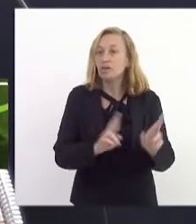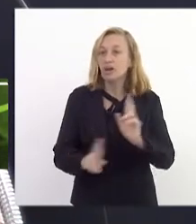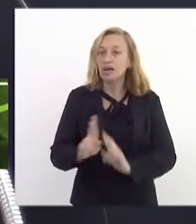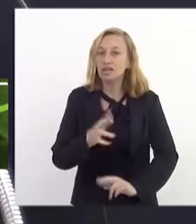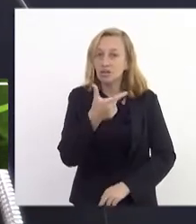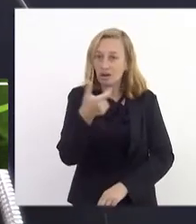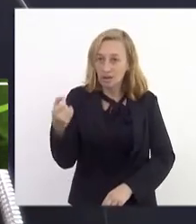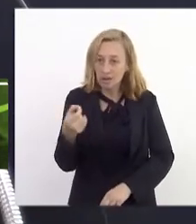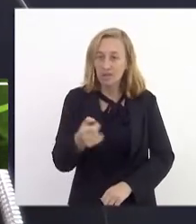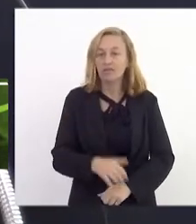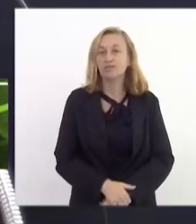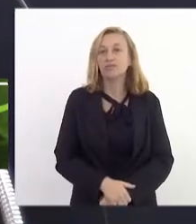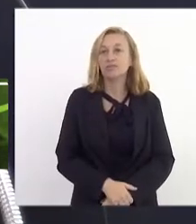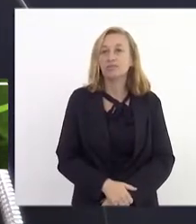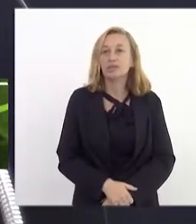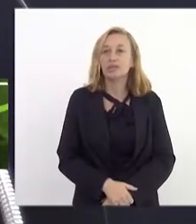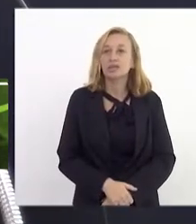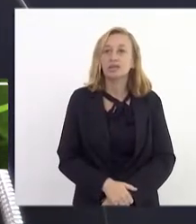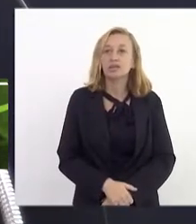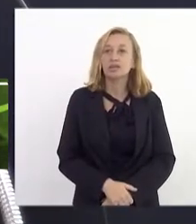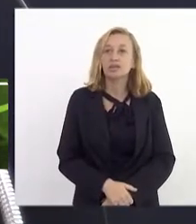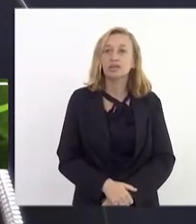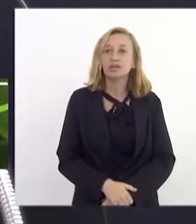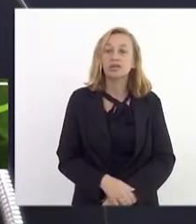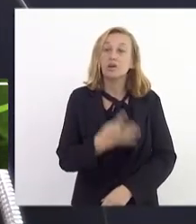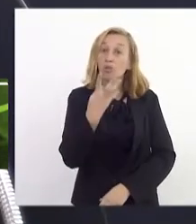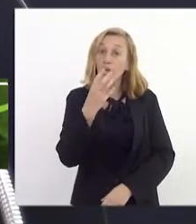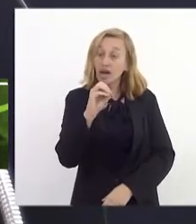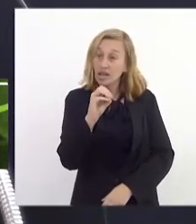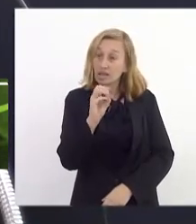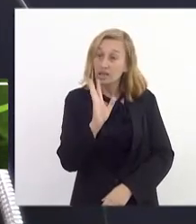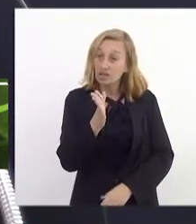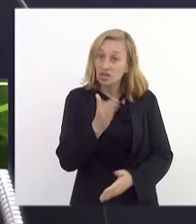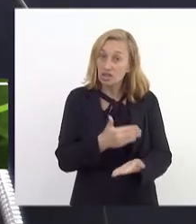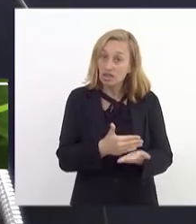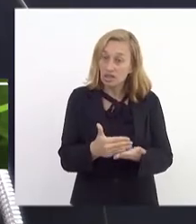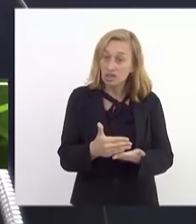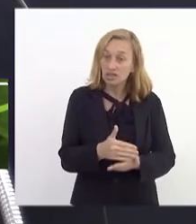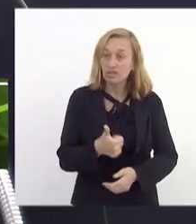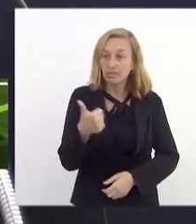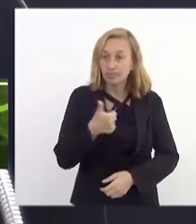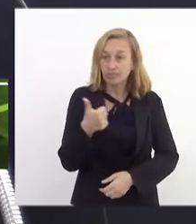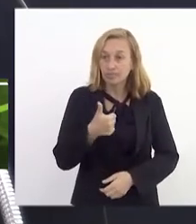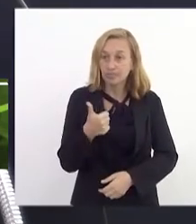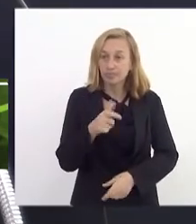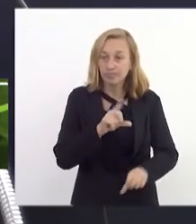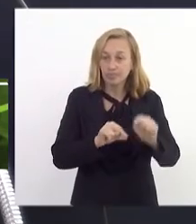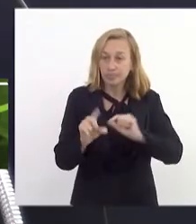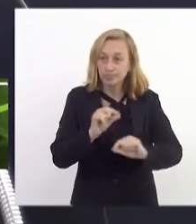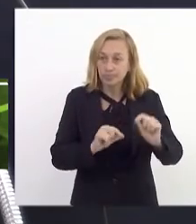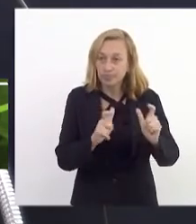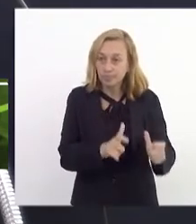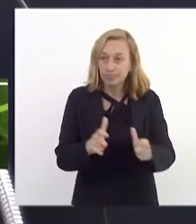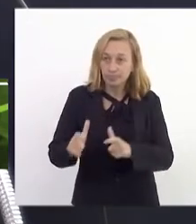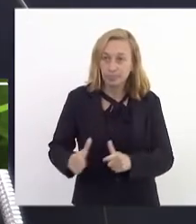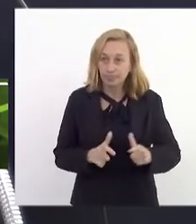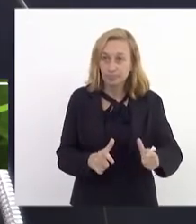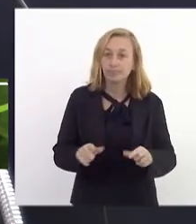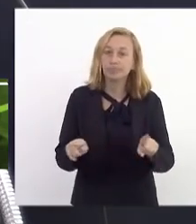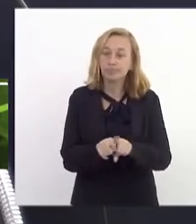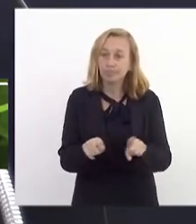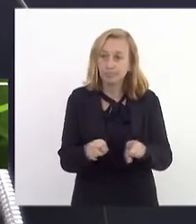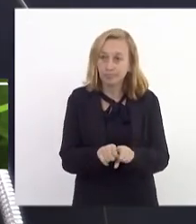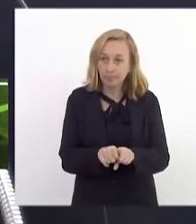100, nós estamos agora com os 40. Primeiramente, a escolha desses locais são feitas também